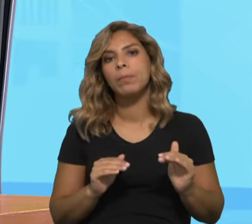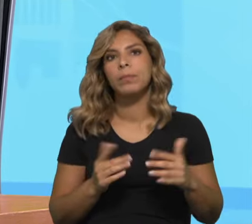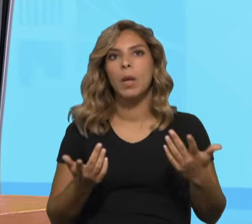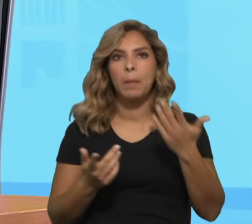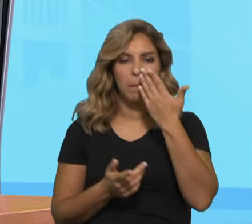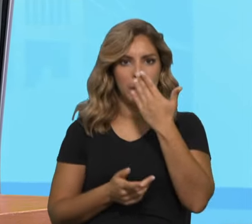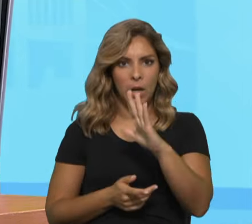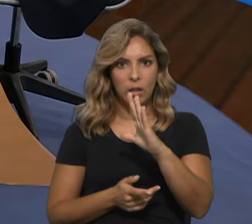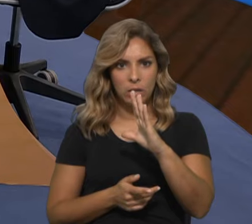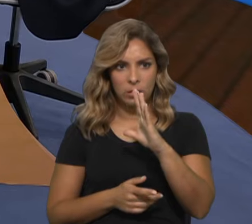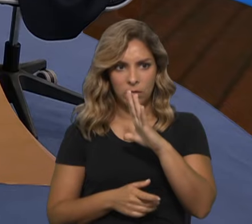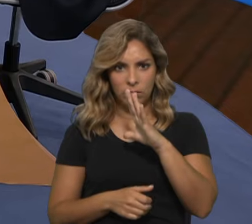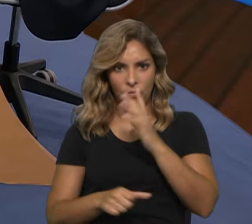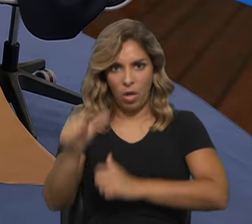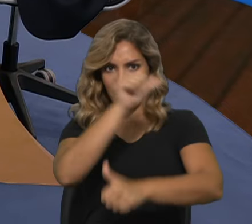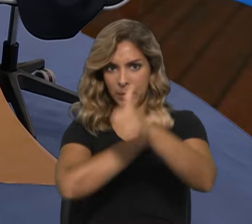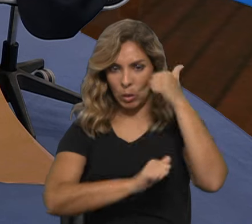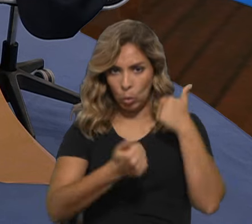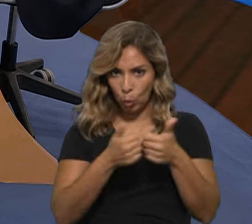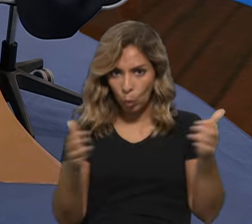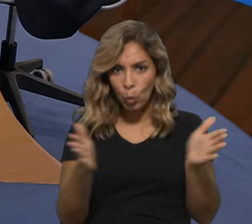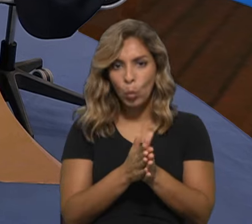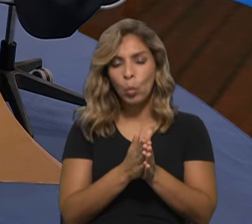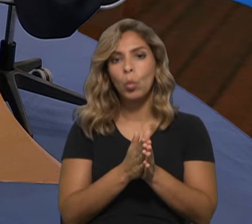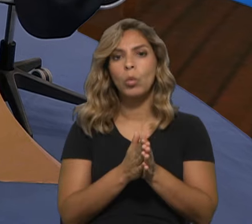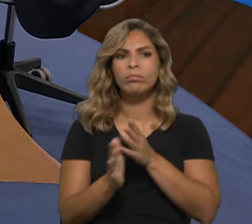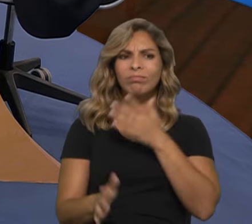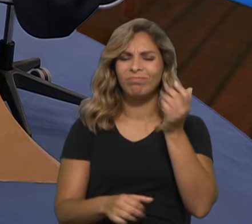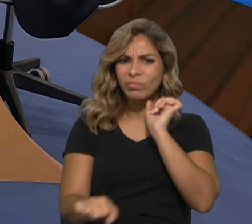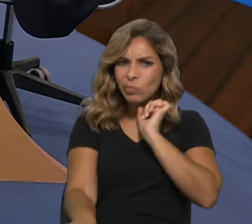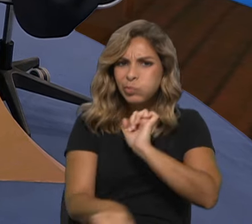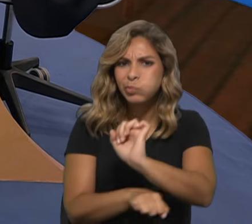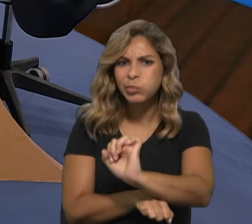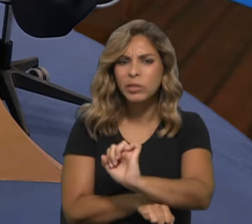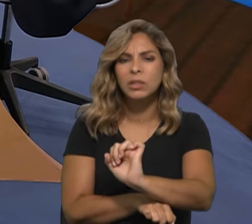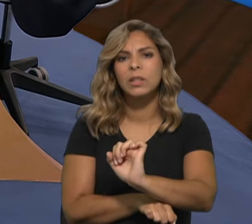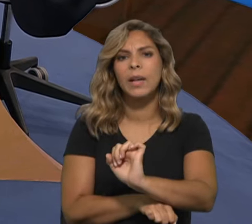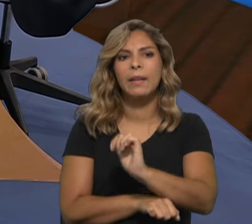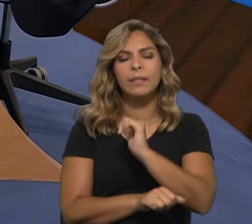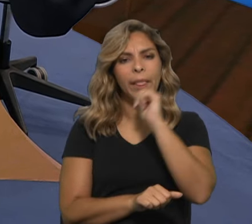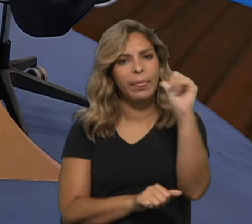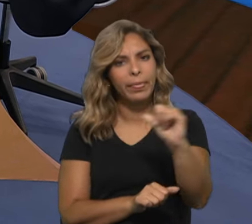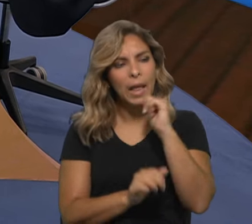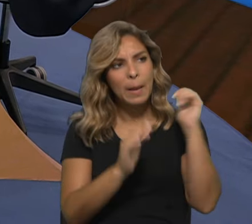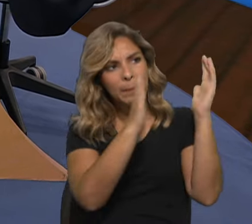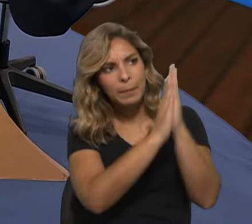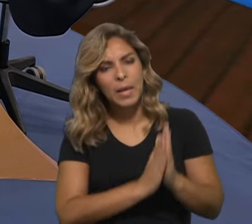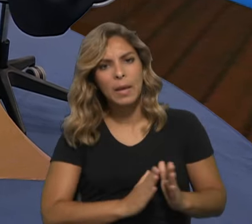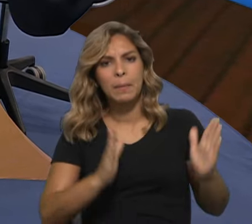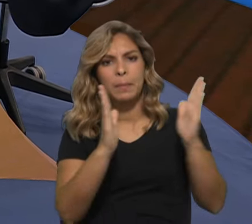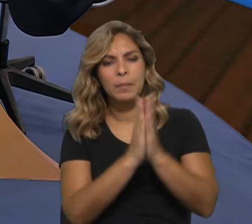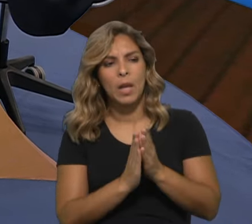água abaixo? Será que estamos condenados a viver neste ciclo de